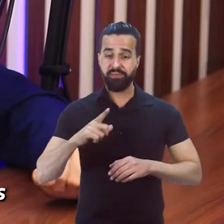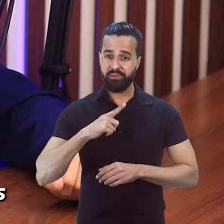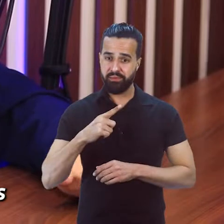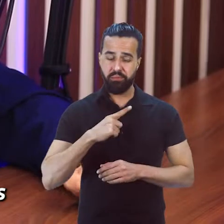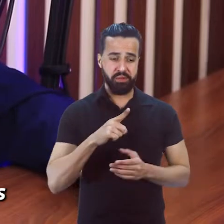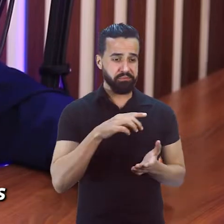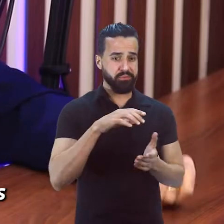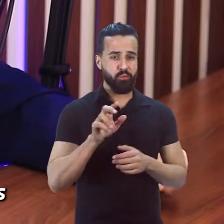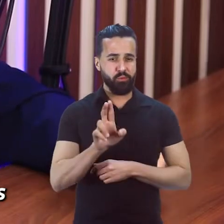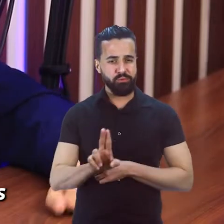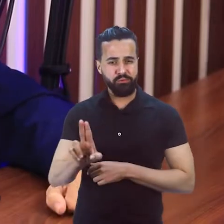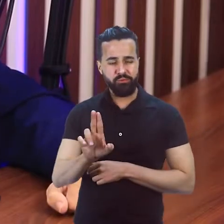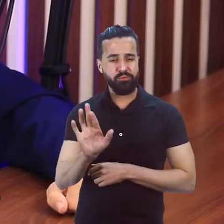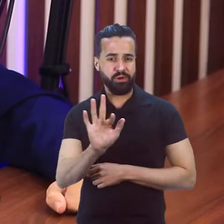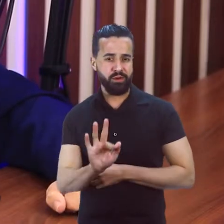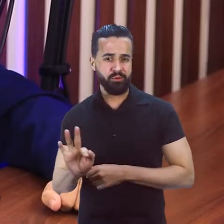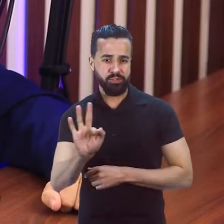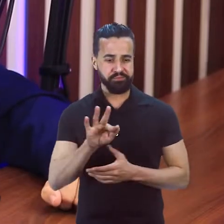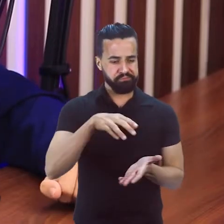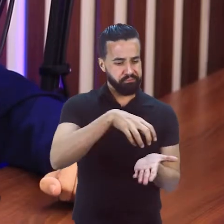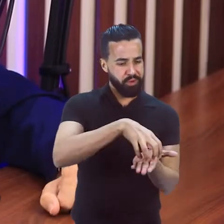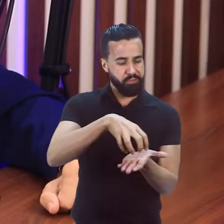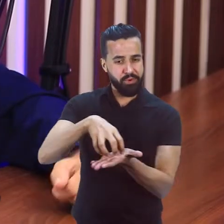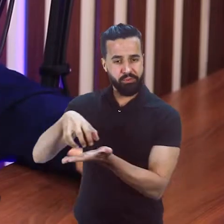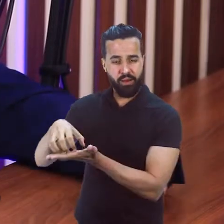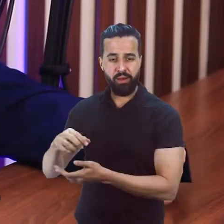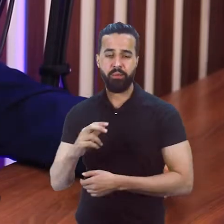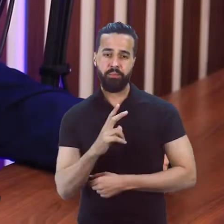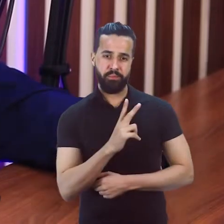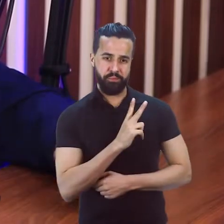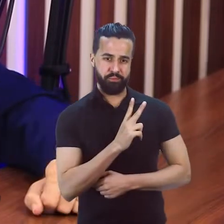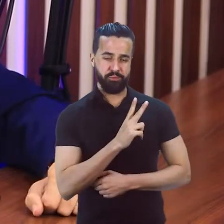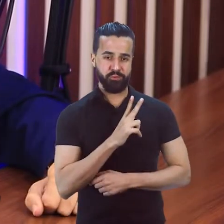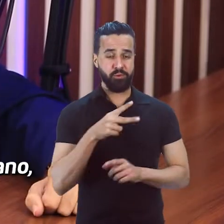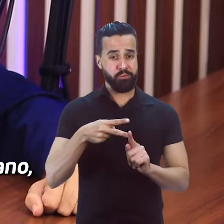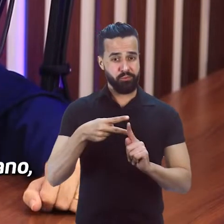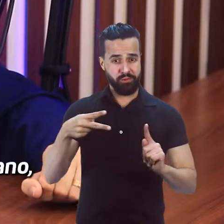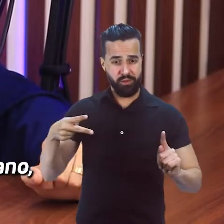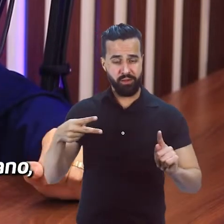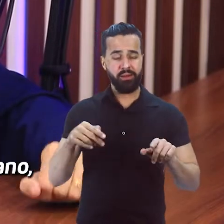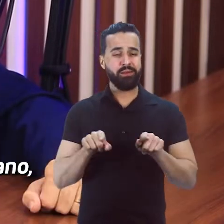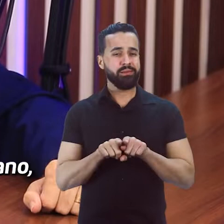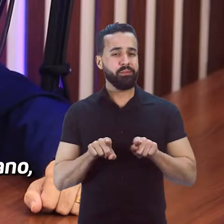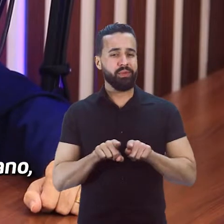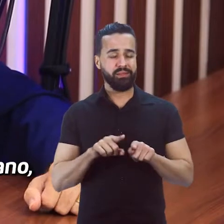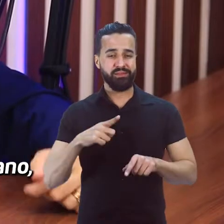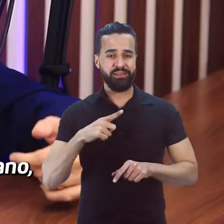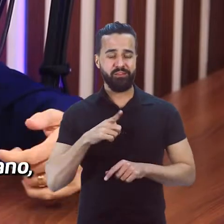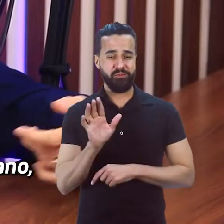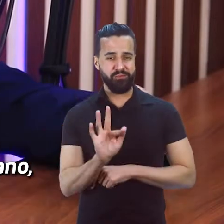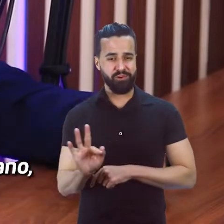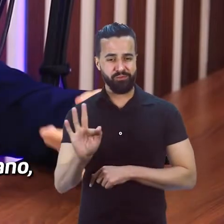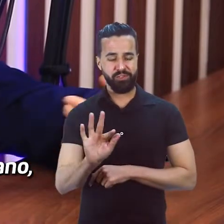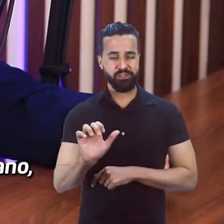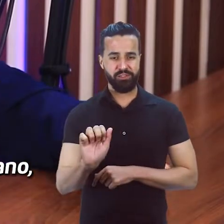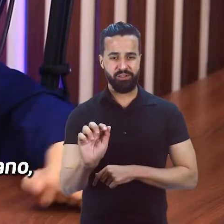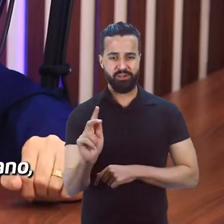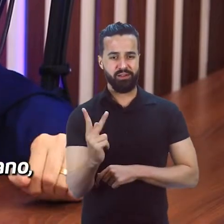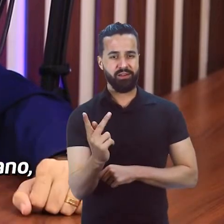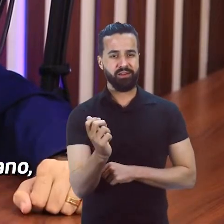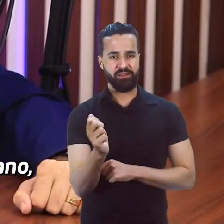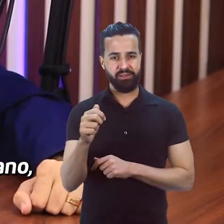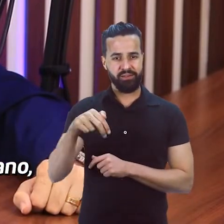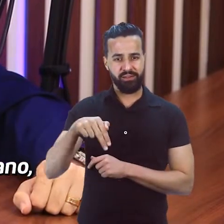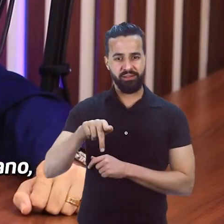algumas universidades particulares lá em Porangatu. Inclusive a Universidade de Anguera, acho que tem um campus lá, se eu não me engano, e outras